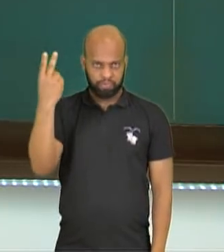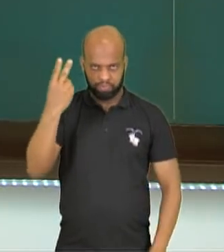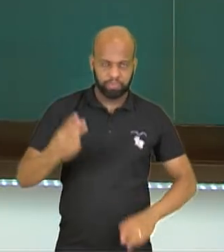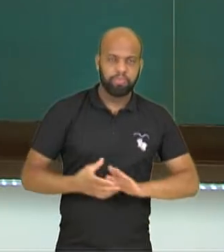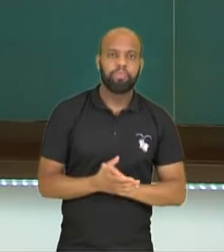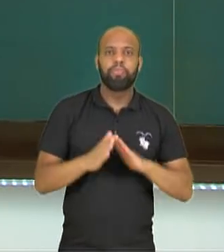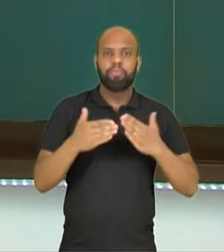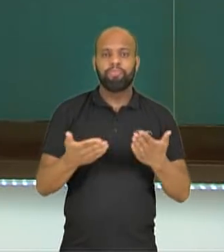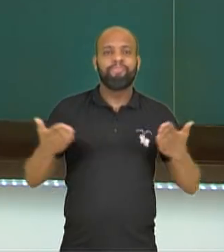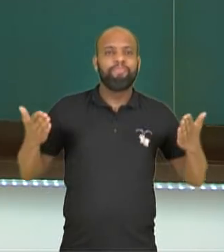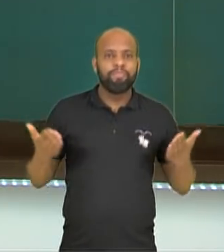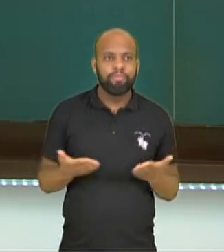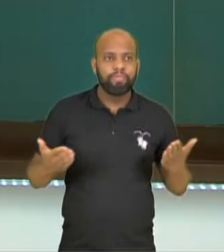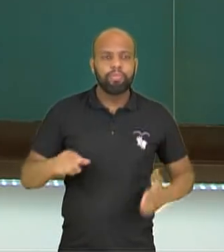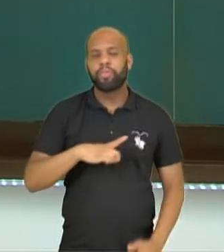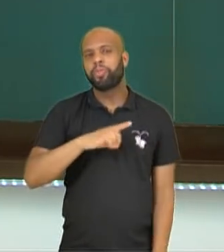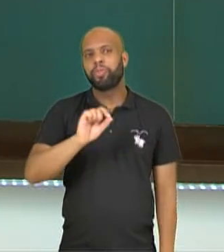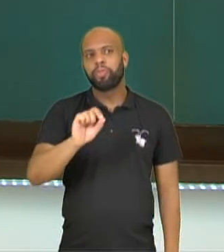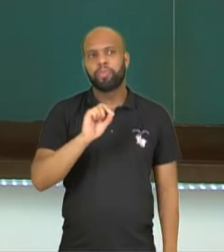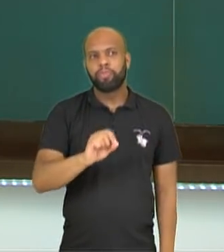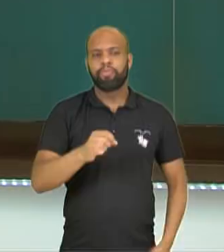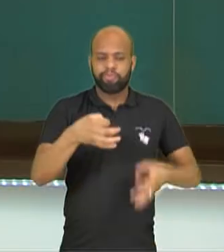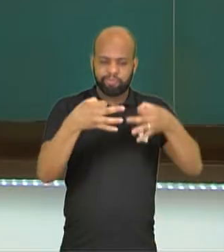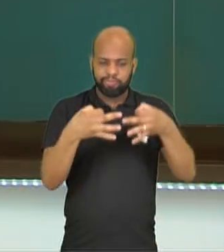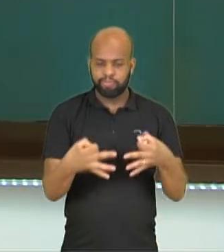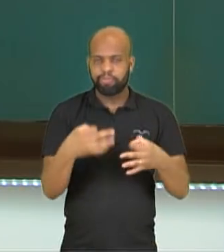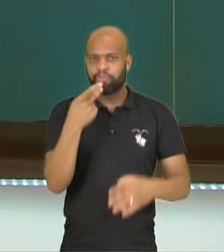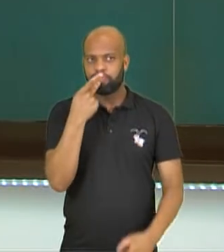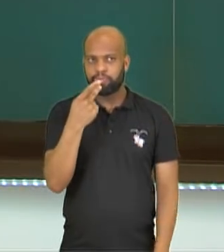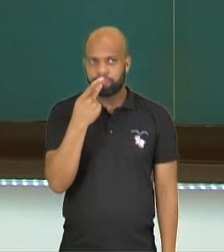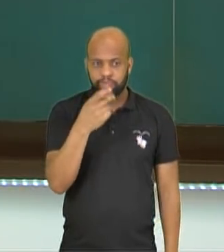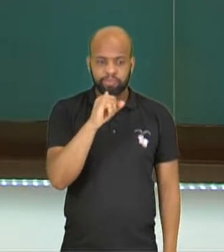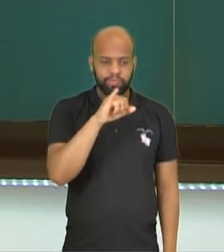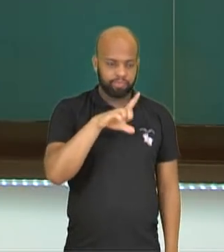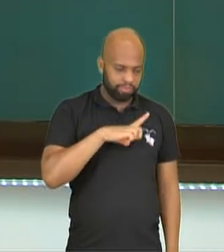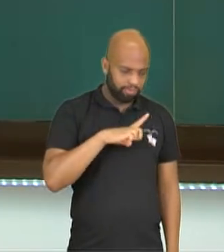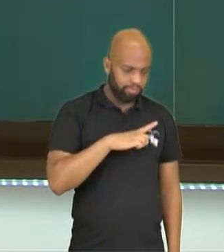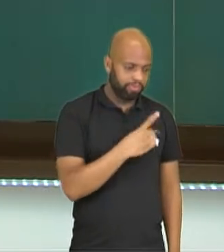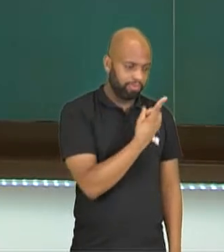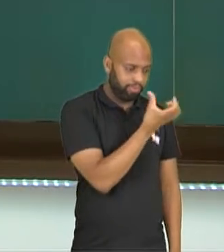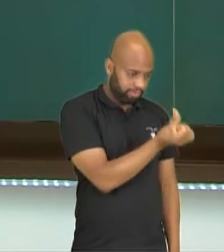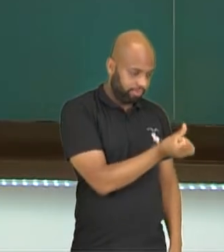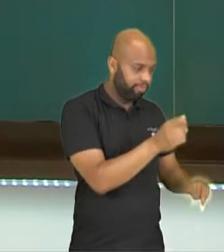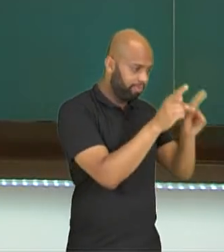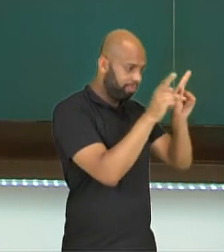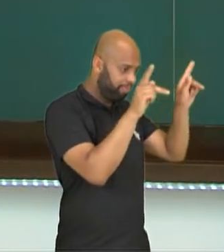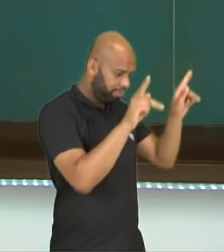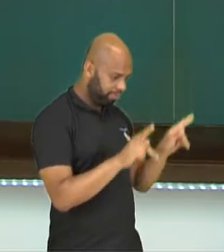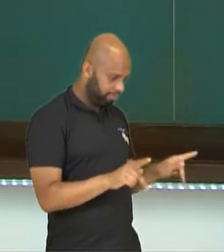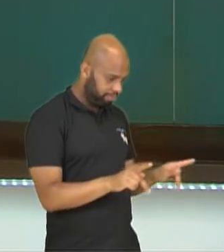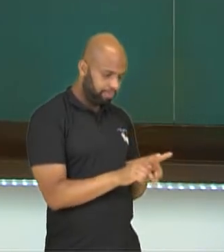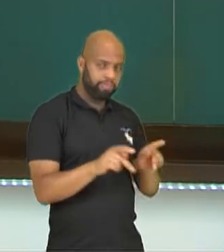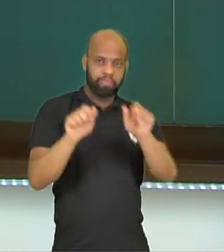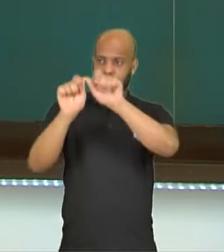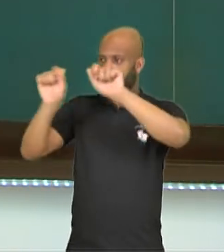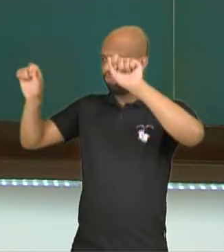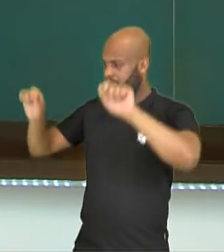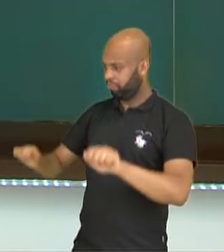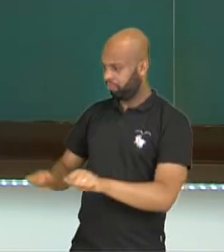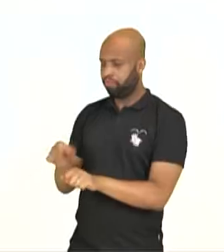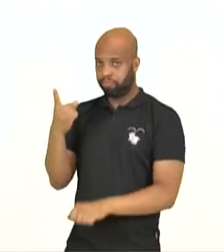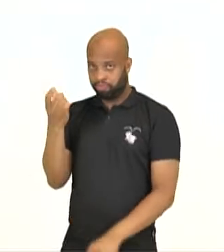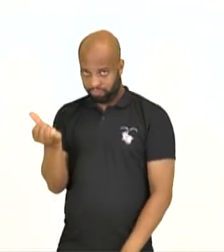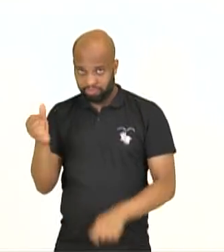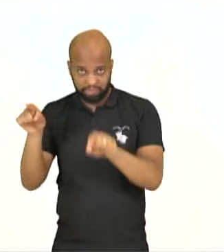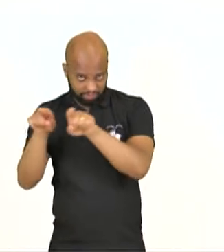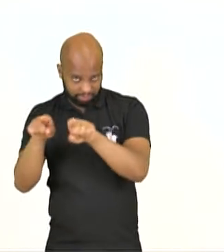quadrados. Então, nesse caso aqui, é correto afirmar que se tem 16 centímetros de perímetro, também vai ter 16